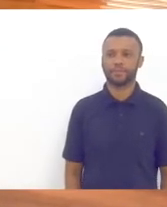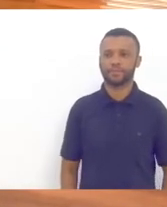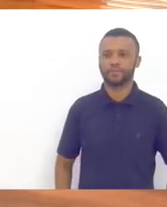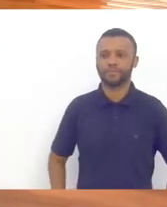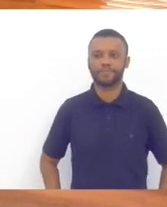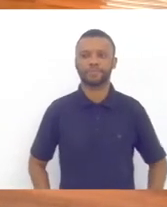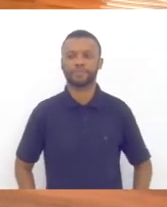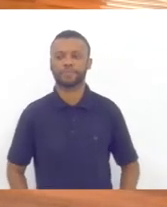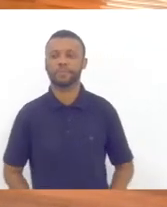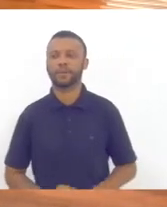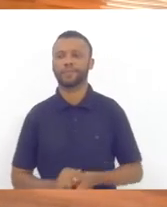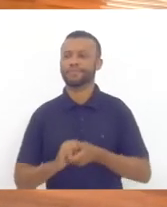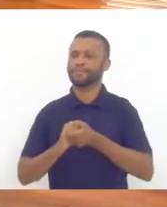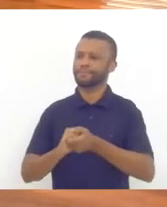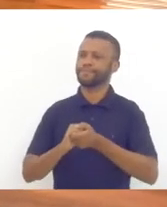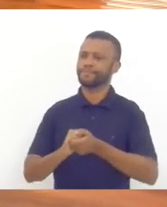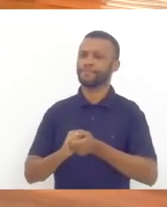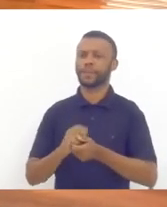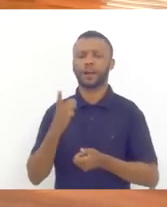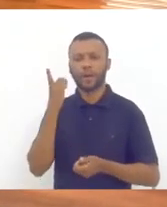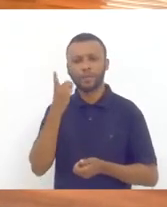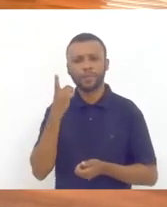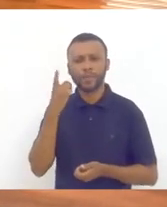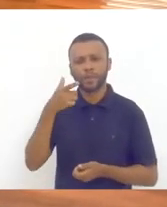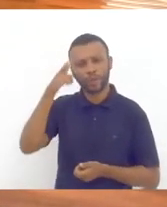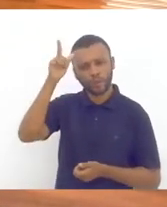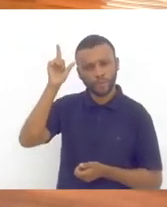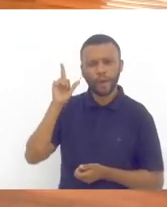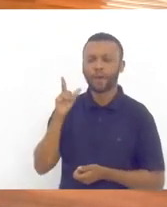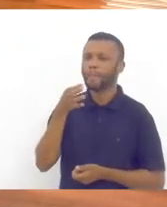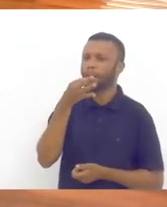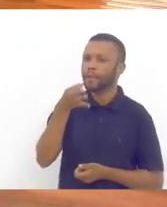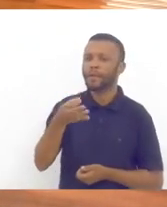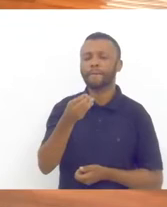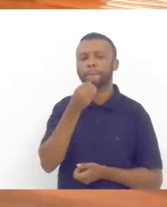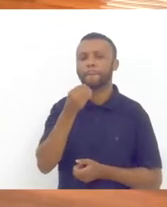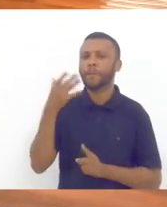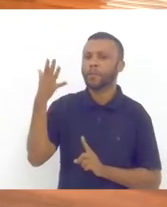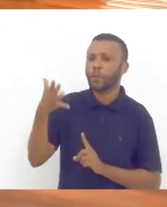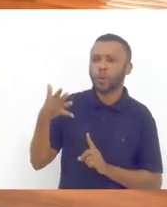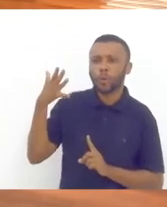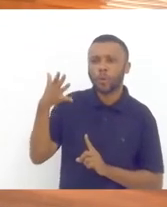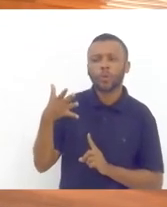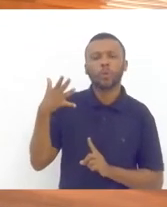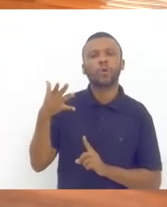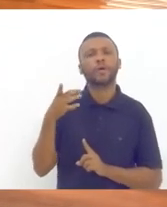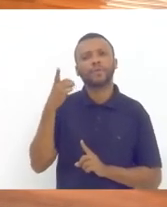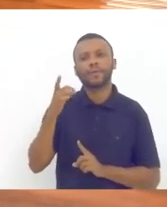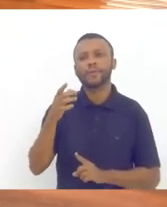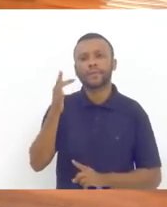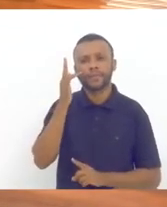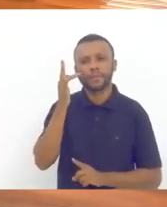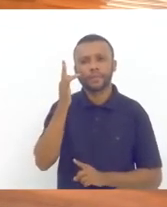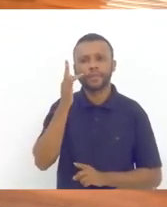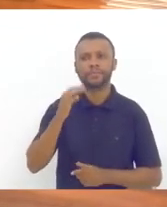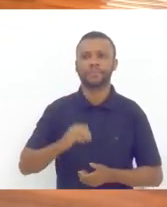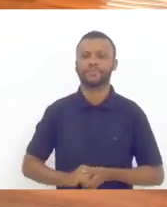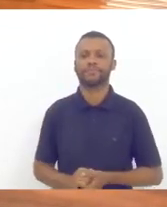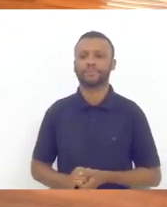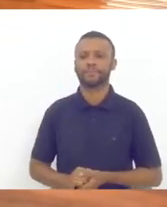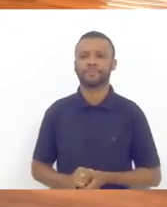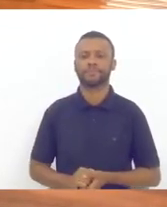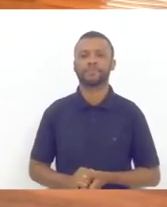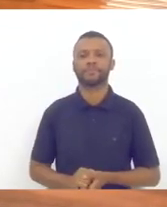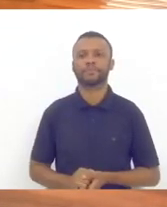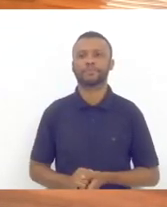Gostaria de saudar o deputado Luiz Paulo, presidente da comissão, o deputado Serafini, o deputado Valdeque Carneiro e